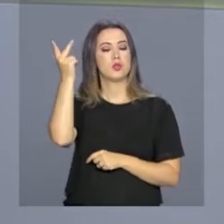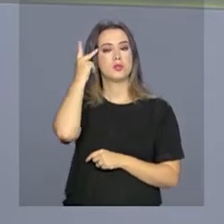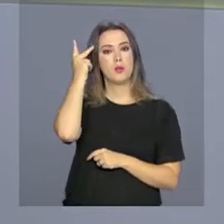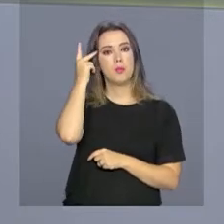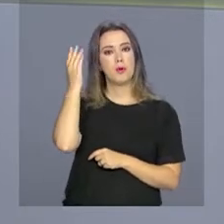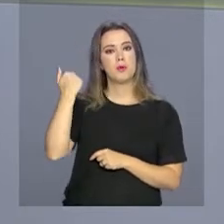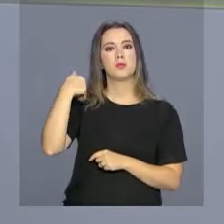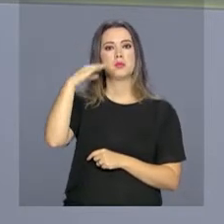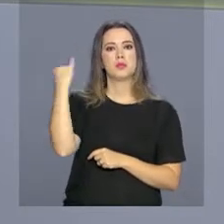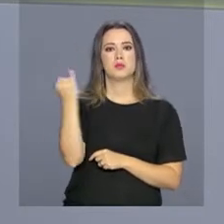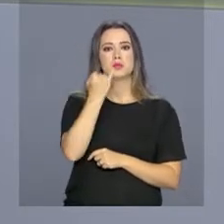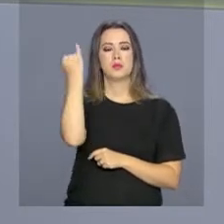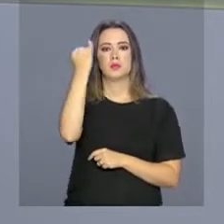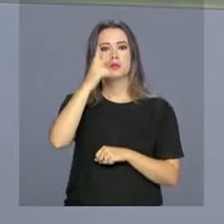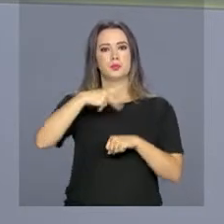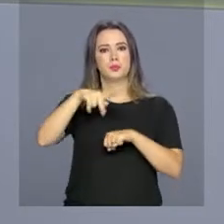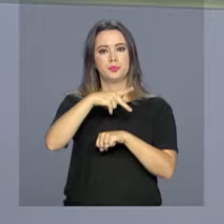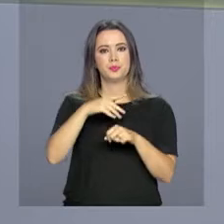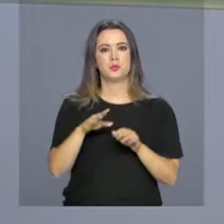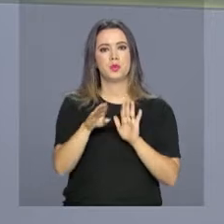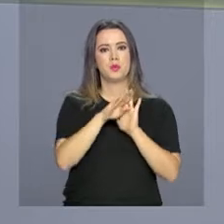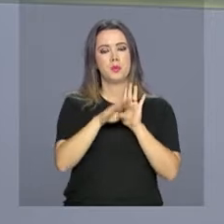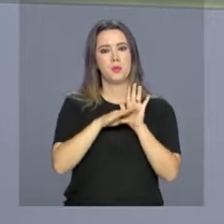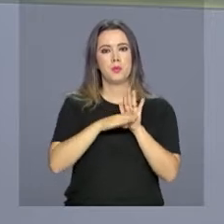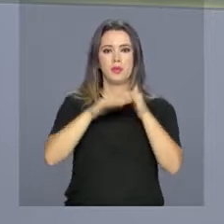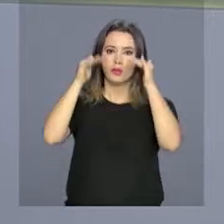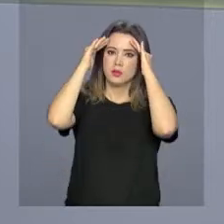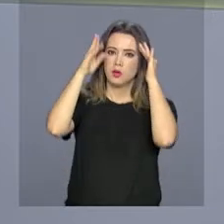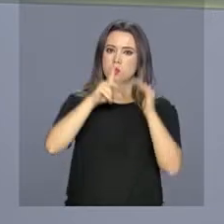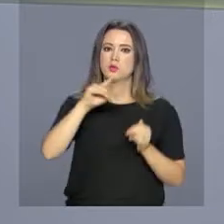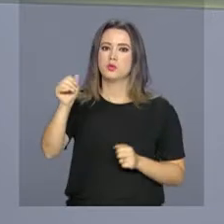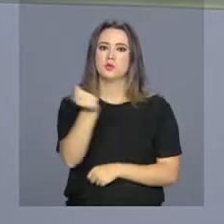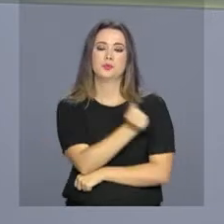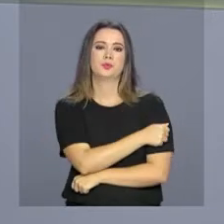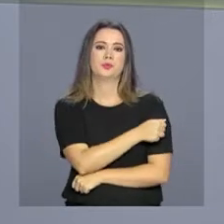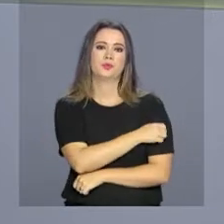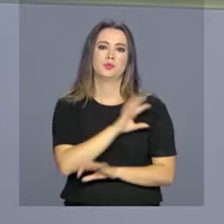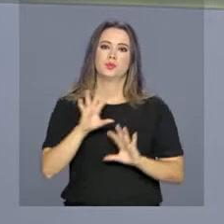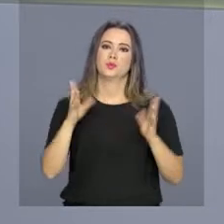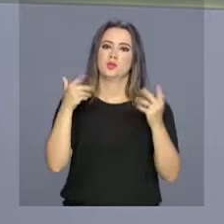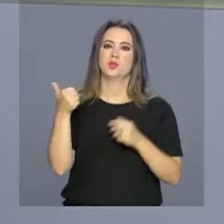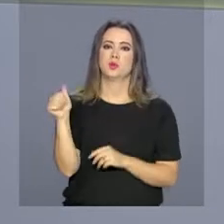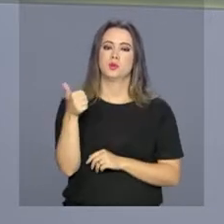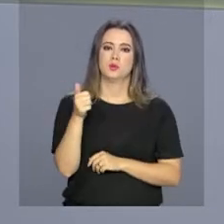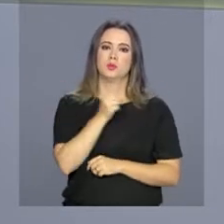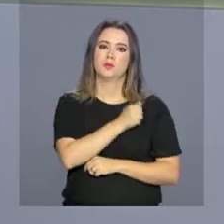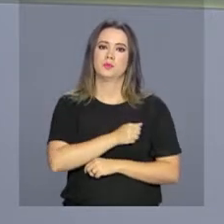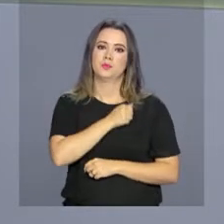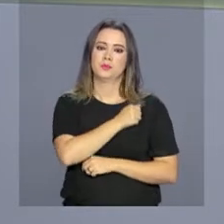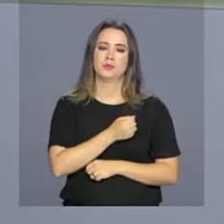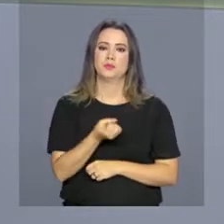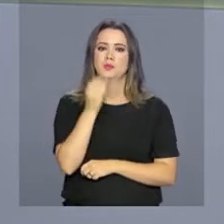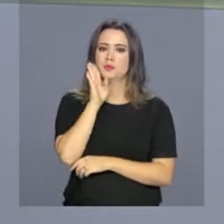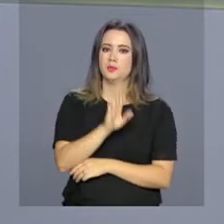uma das mais conceituadas do país. O programa é uma homenagem ao Dia do Estudante comemorado em 11 de